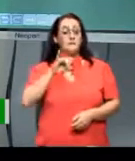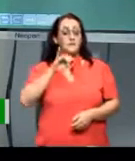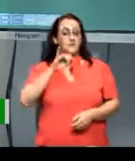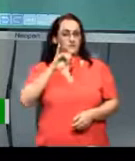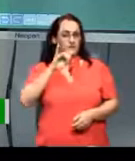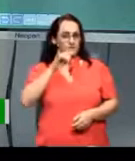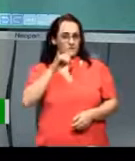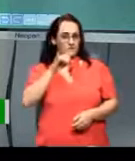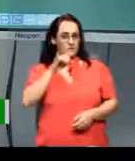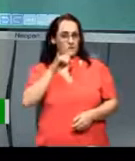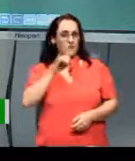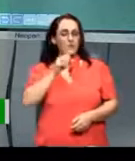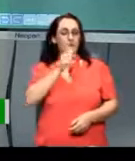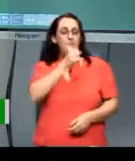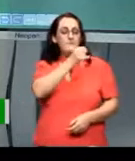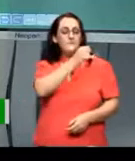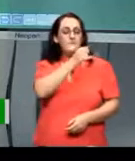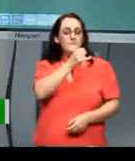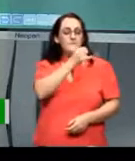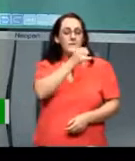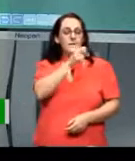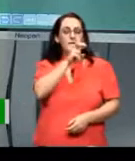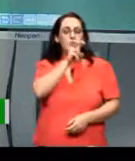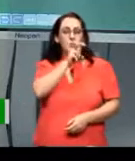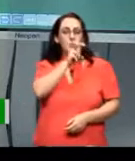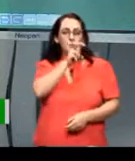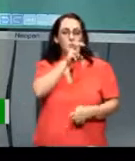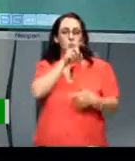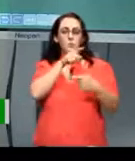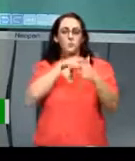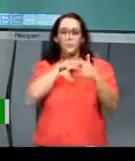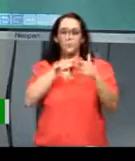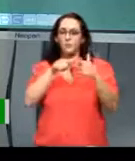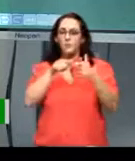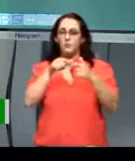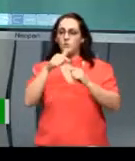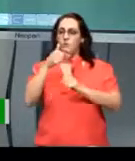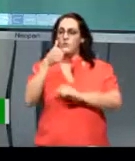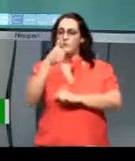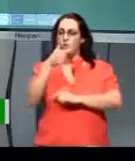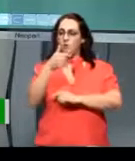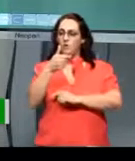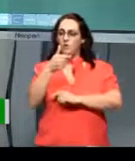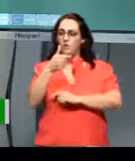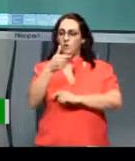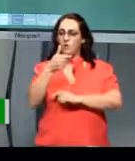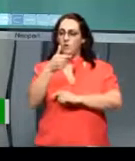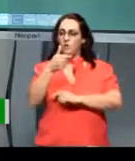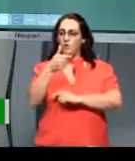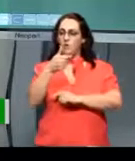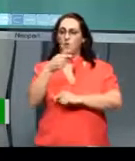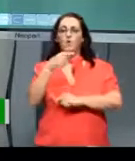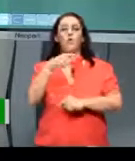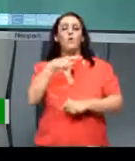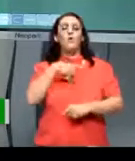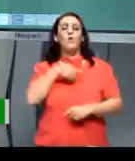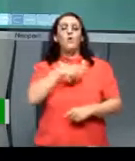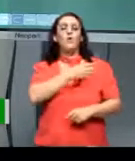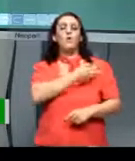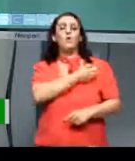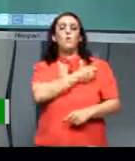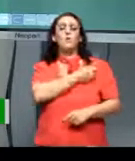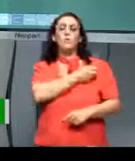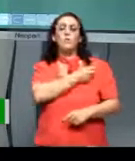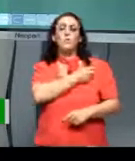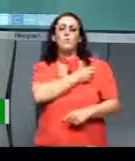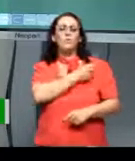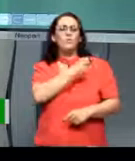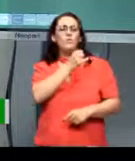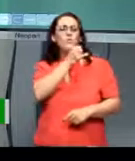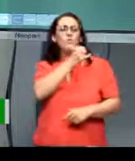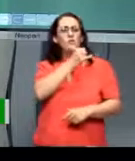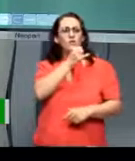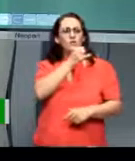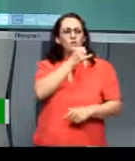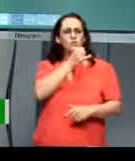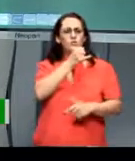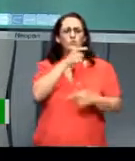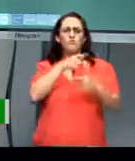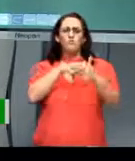assim, tá? Por 2... eu tenho um número negativo dividido por um